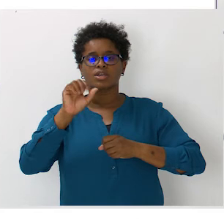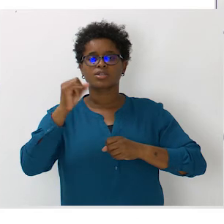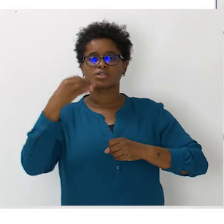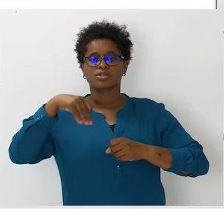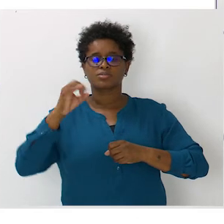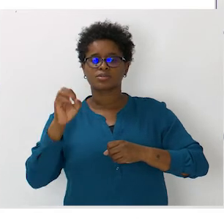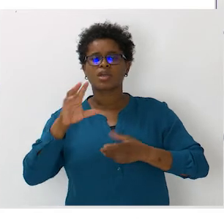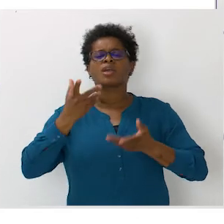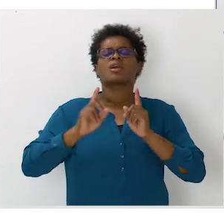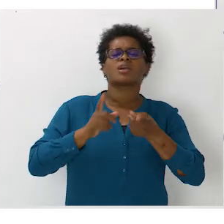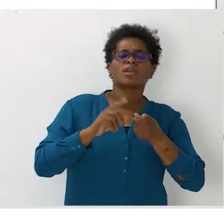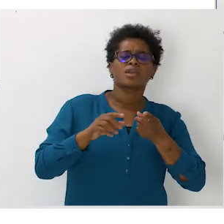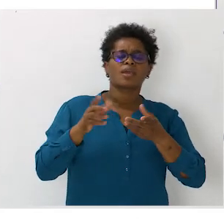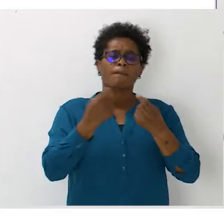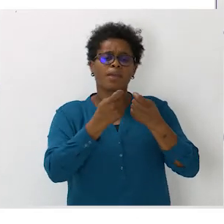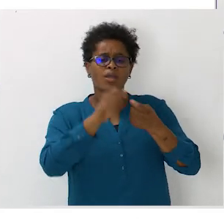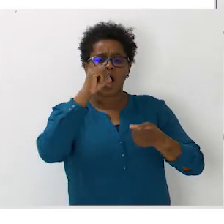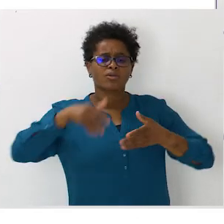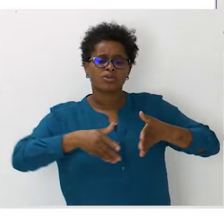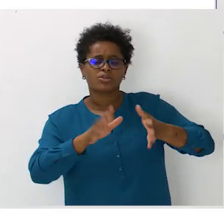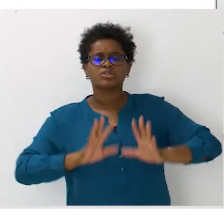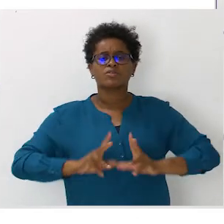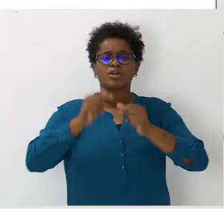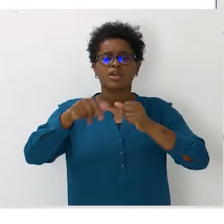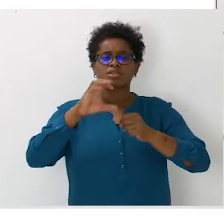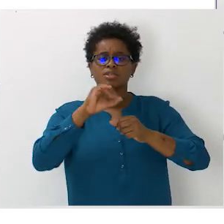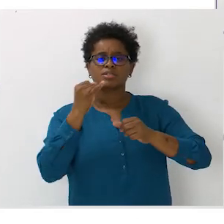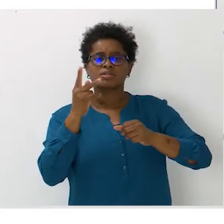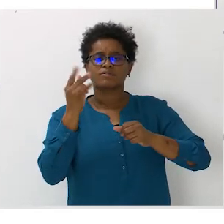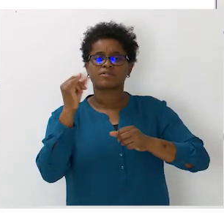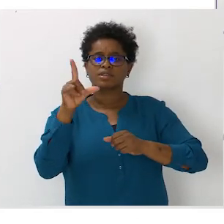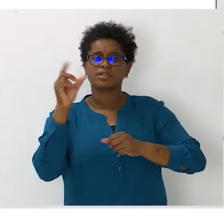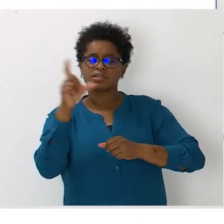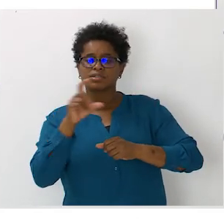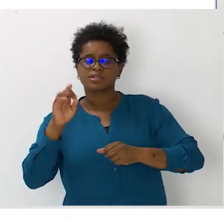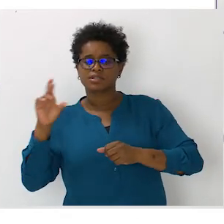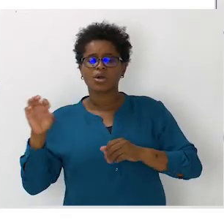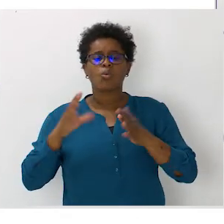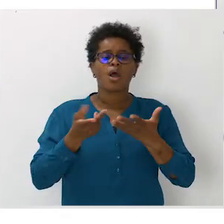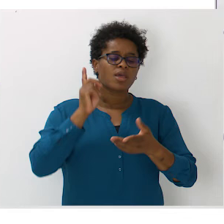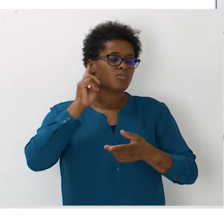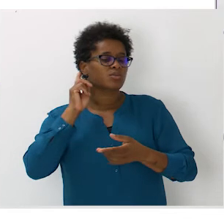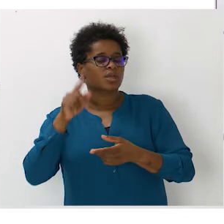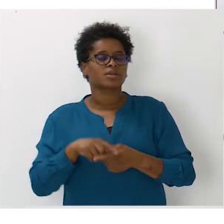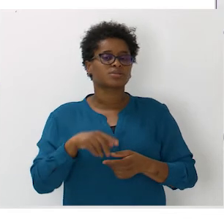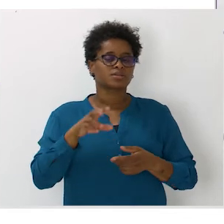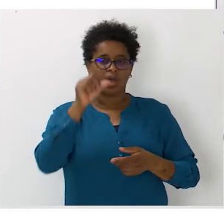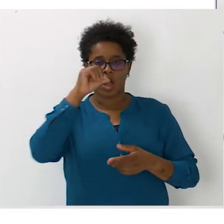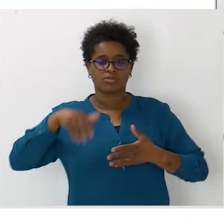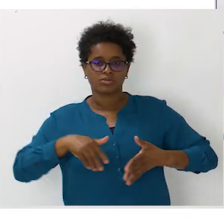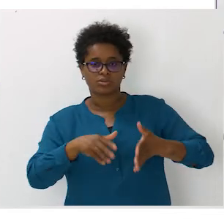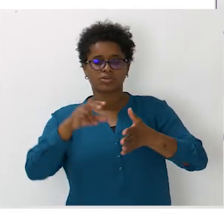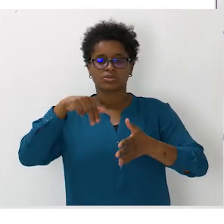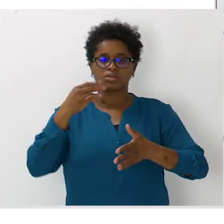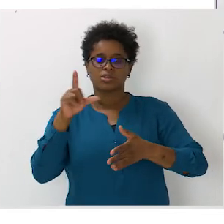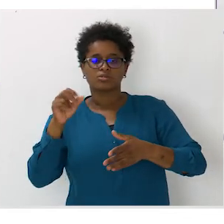que margem de rio desenvolveu esta civilização? Qual era a importância do rio Nilo